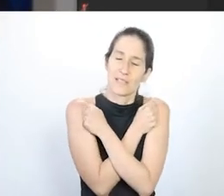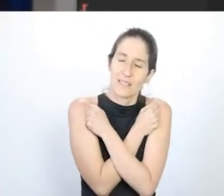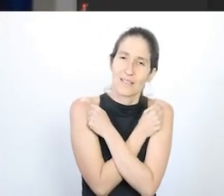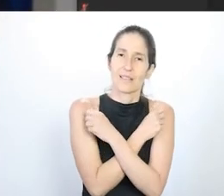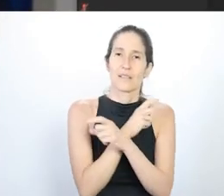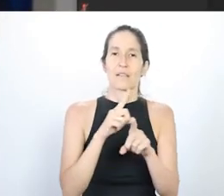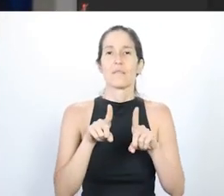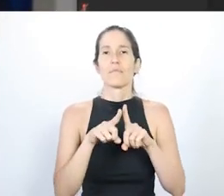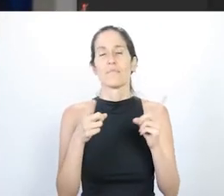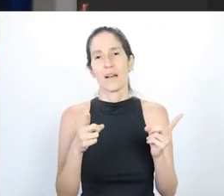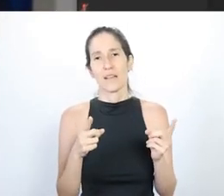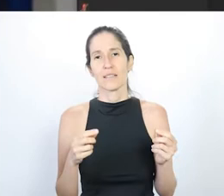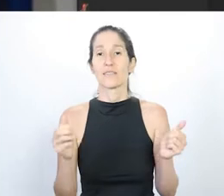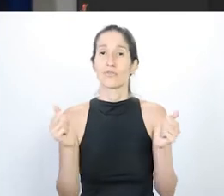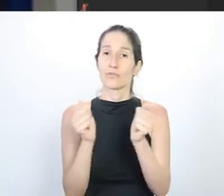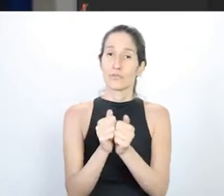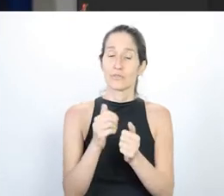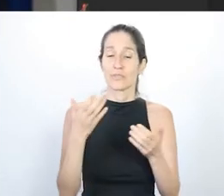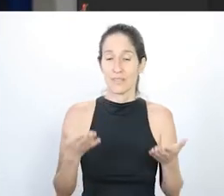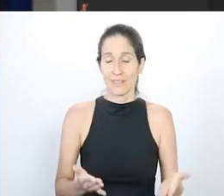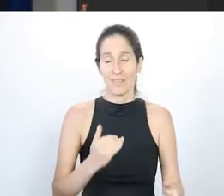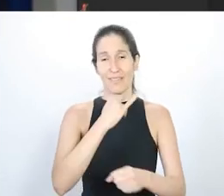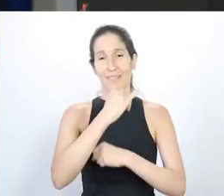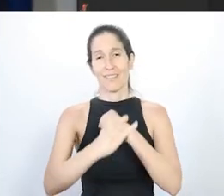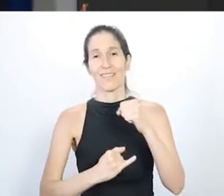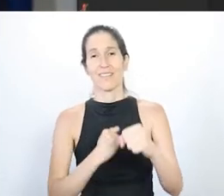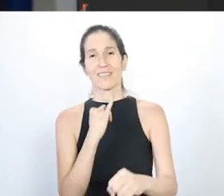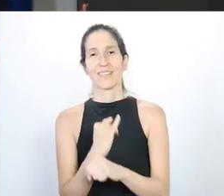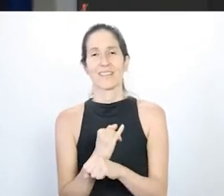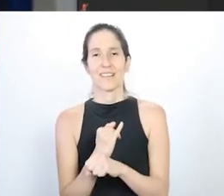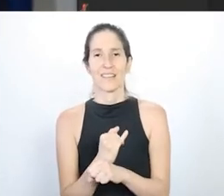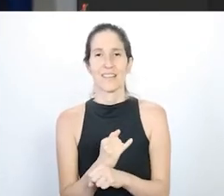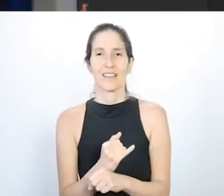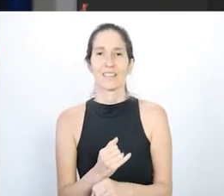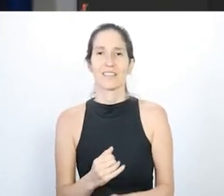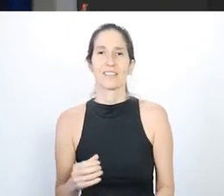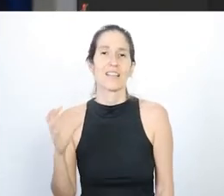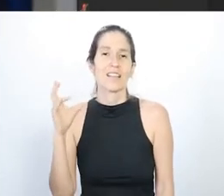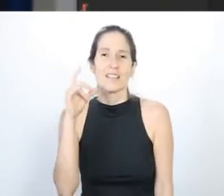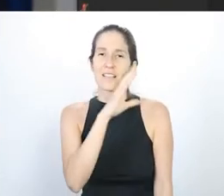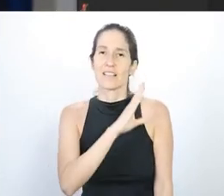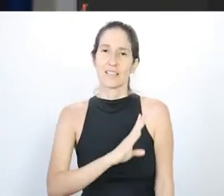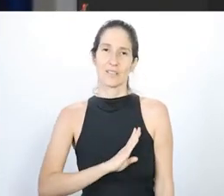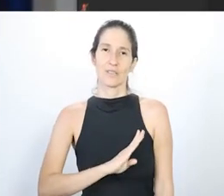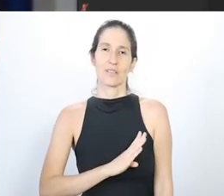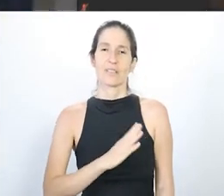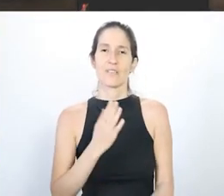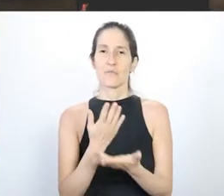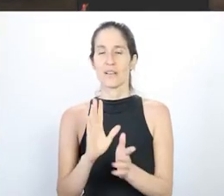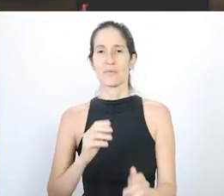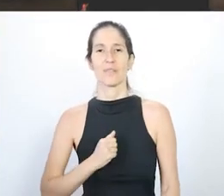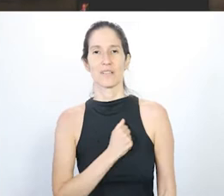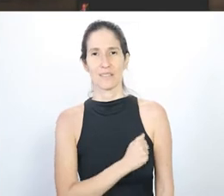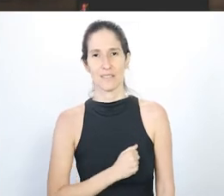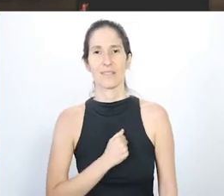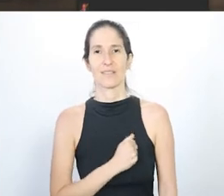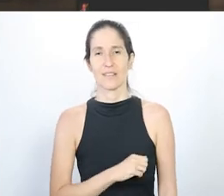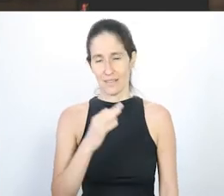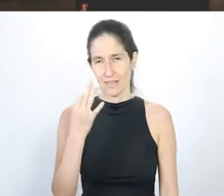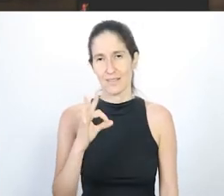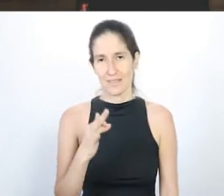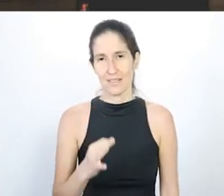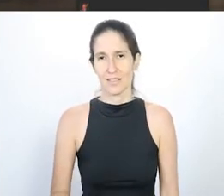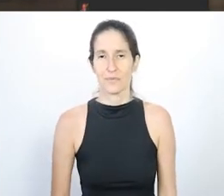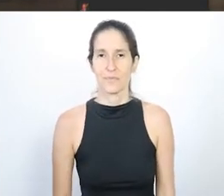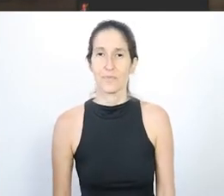por essa janelinha, aquecendo os nossos corações e matando um pouco dessa saudade, né, meu compadre? Pois bem, eu acho que saudade